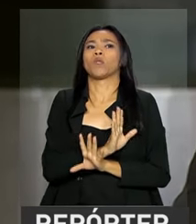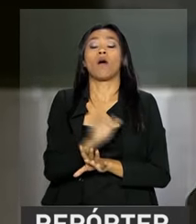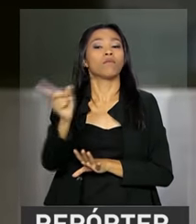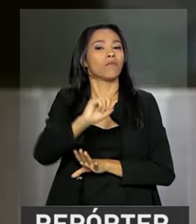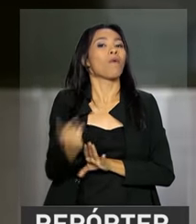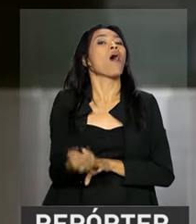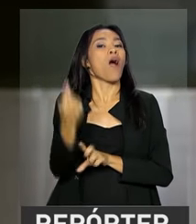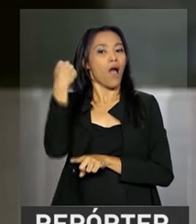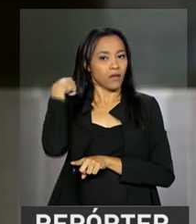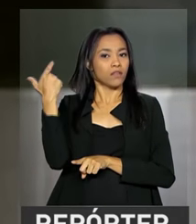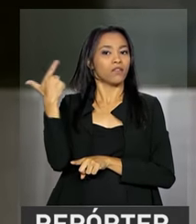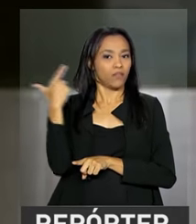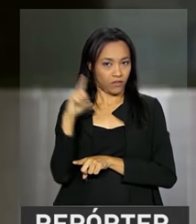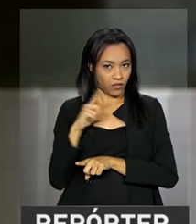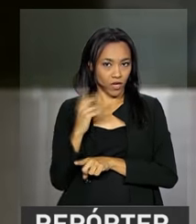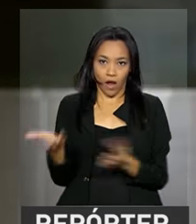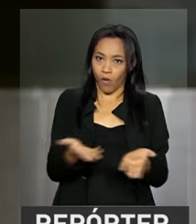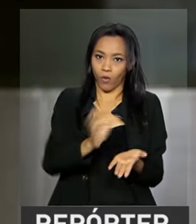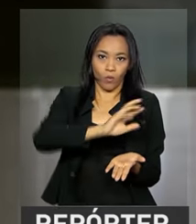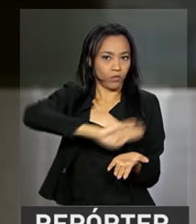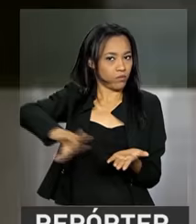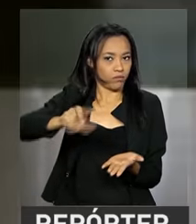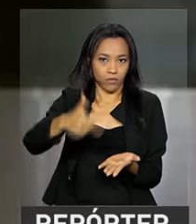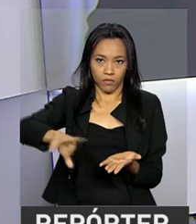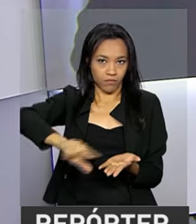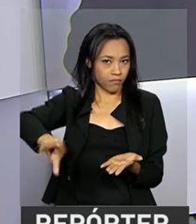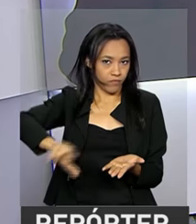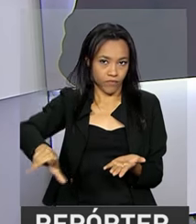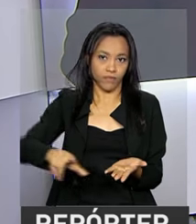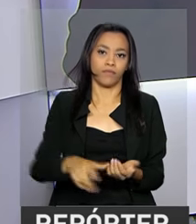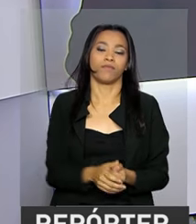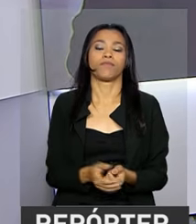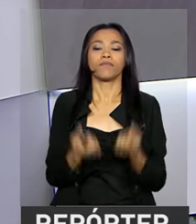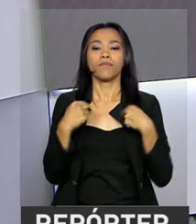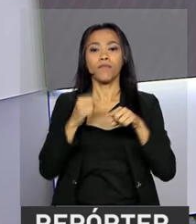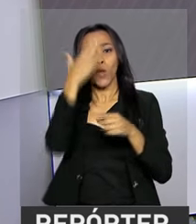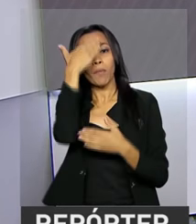nas edições anteriores. Eu volto com você no estúdio, Renata. Obrigada, João,